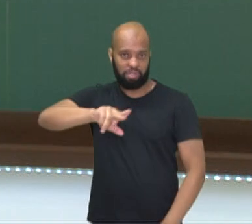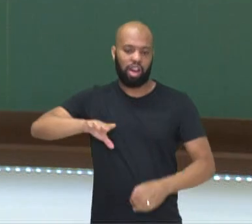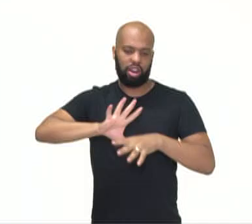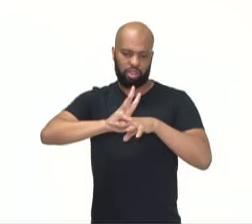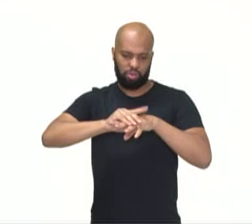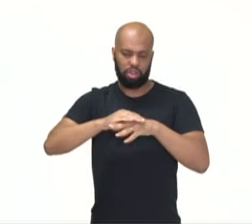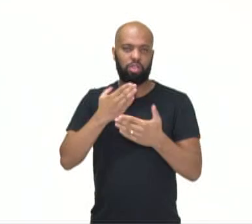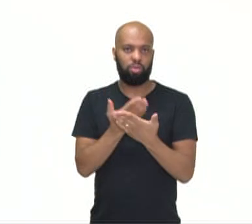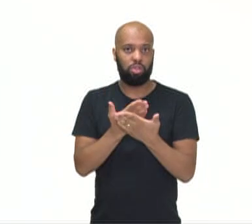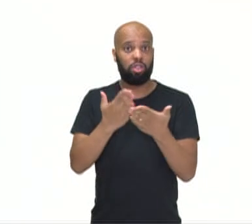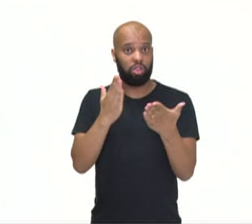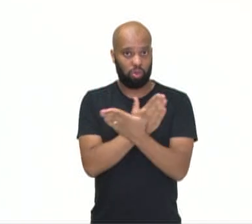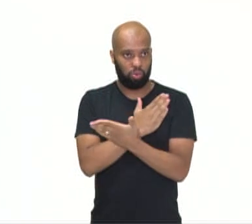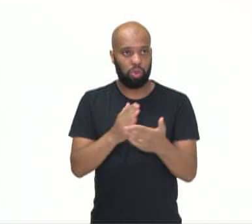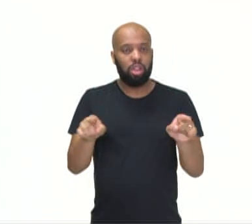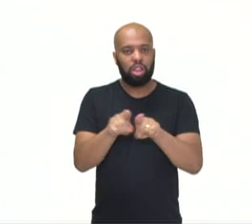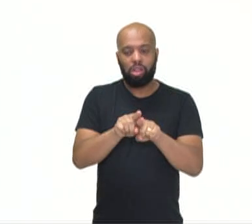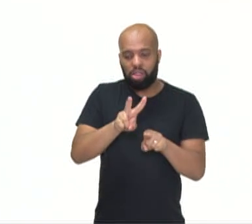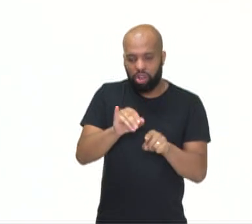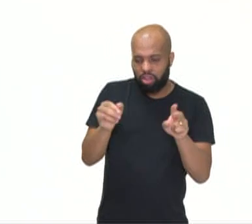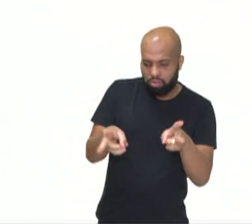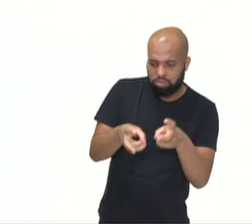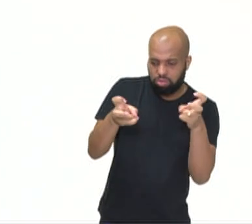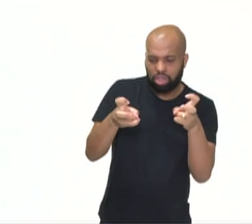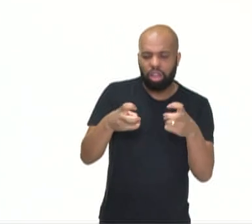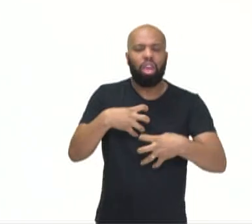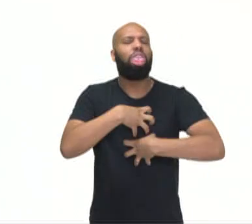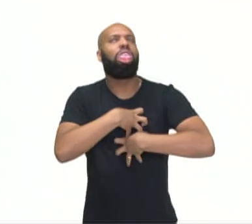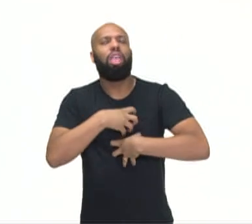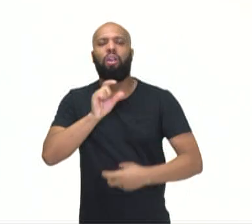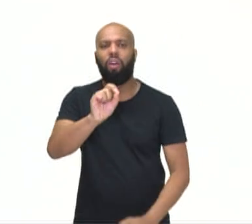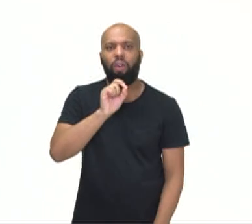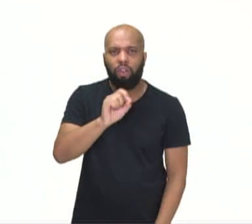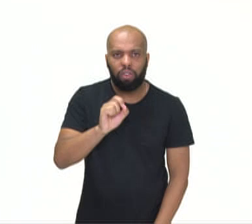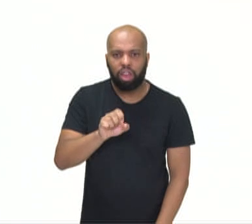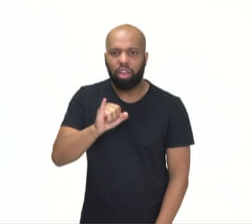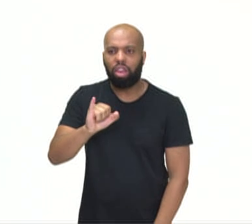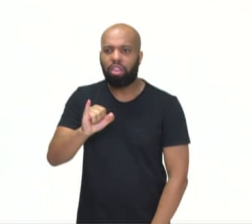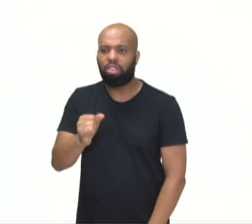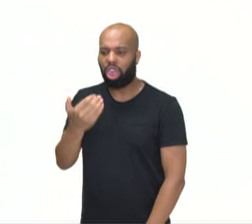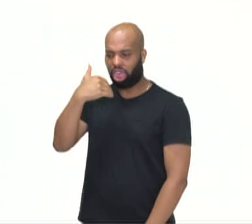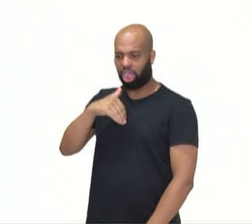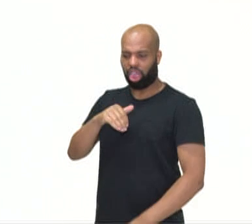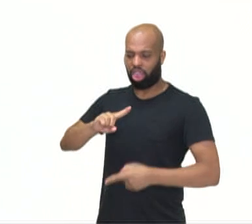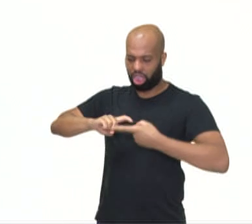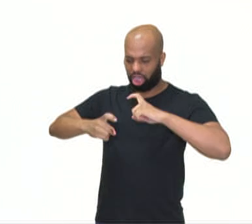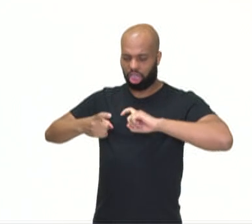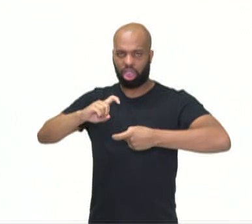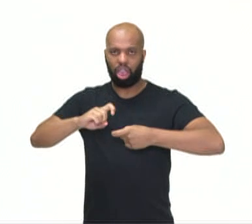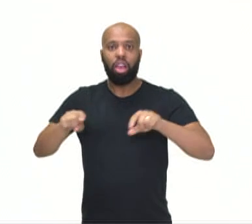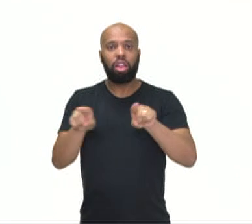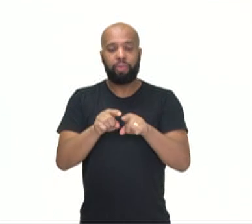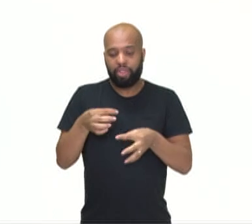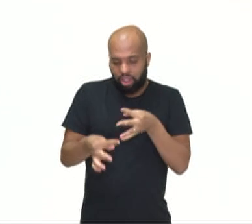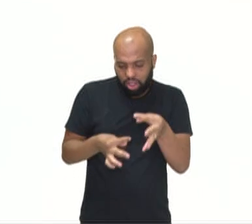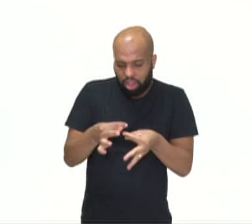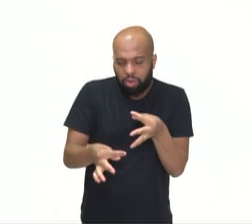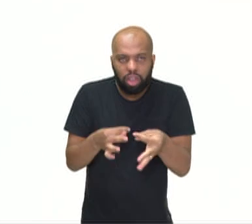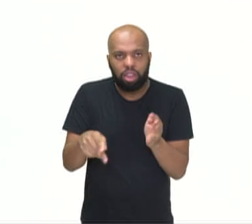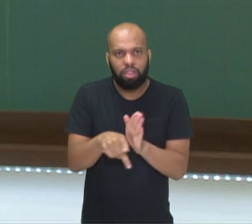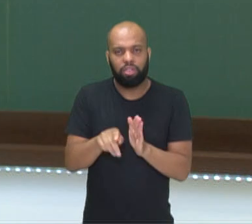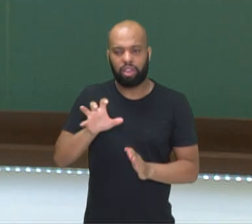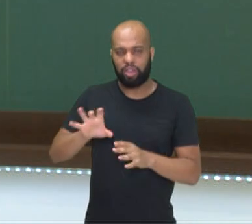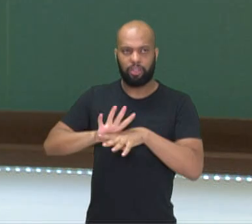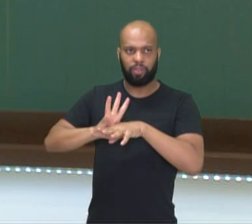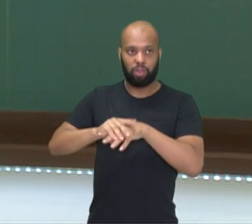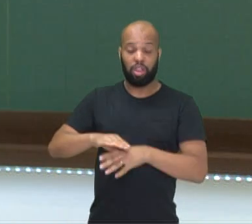algumas. Reconhecer os principais sintomas, a prevenção e o tratamento para essas doenças.